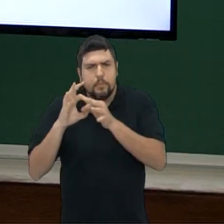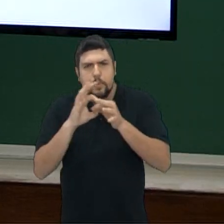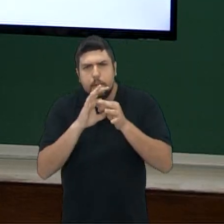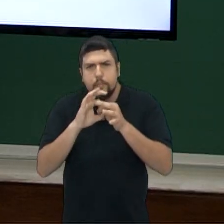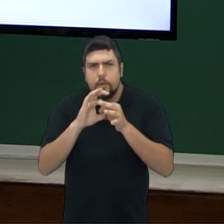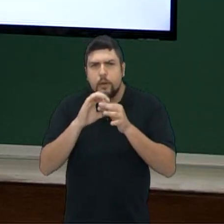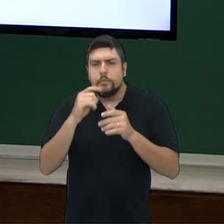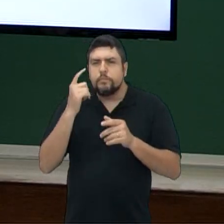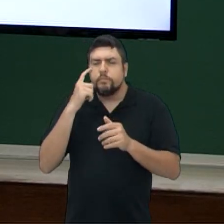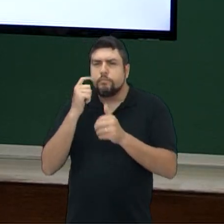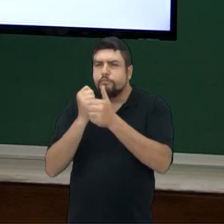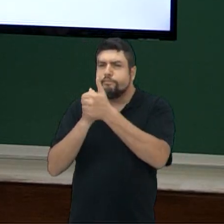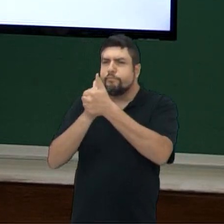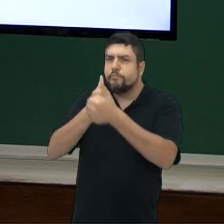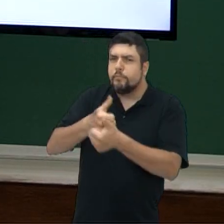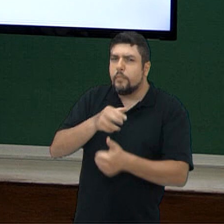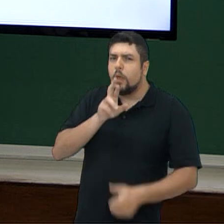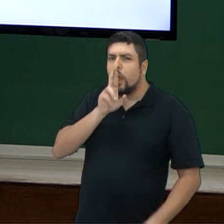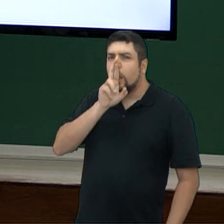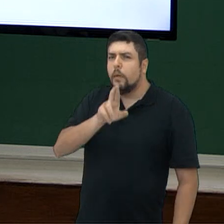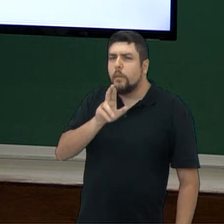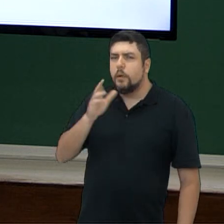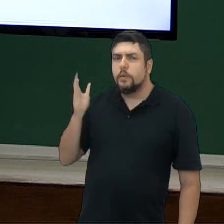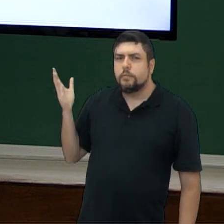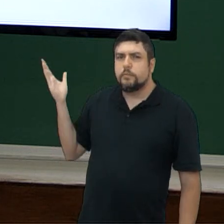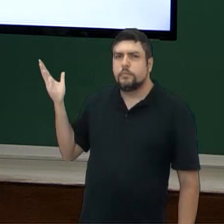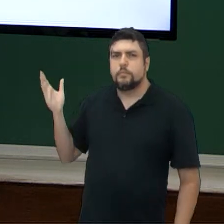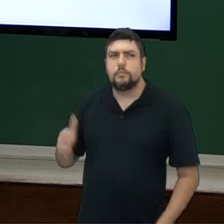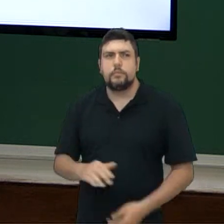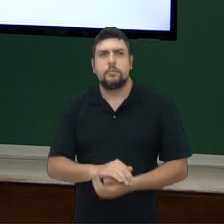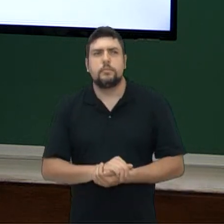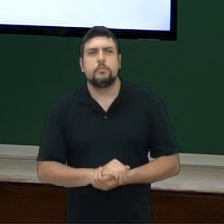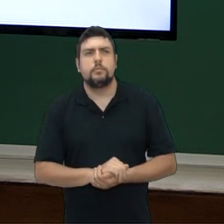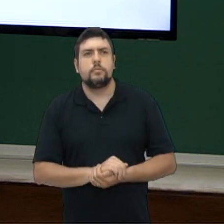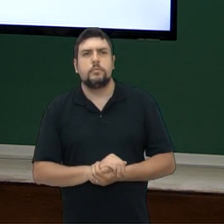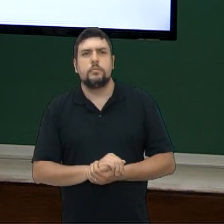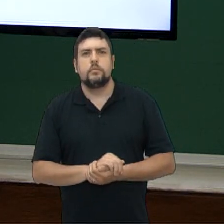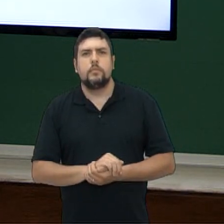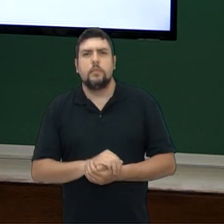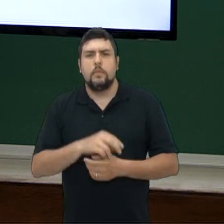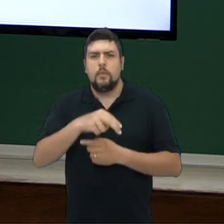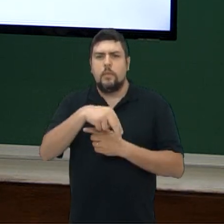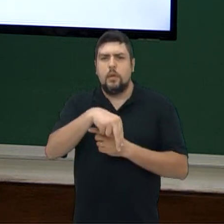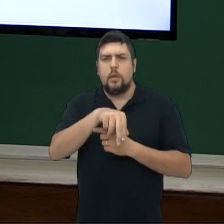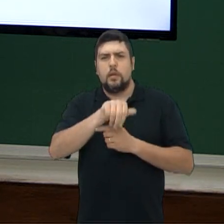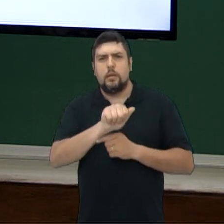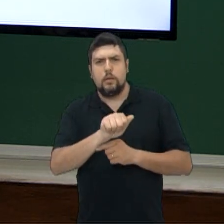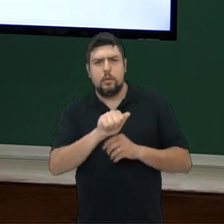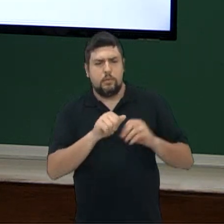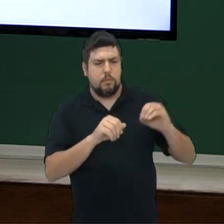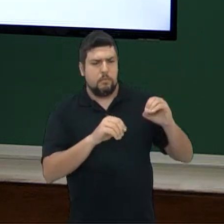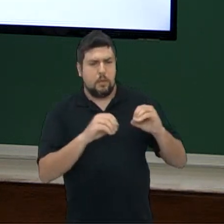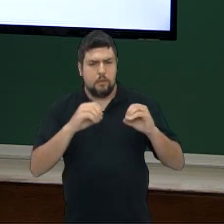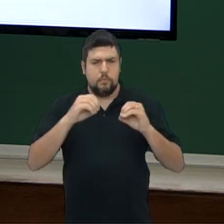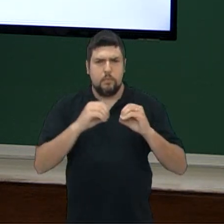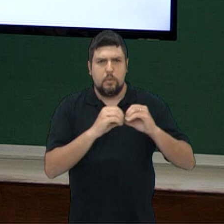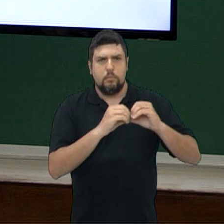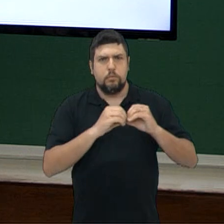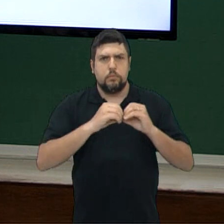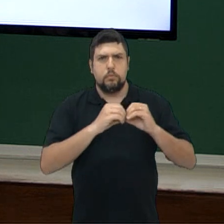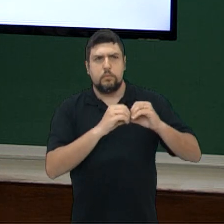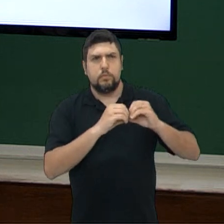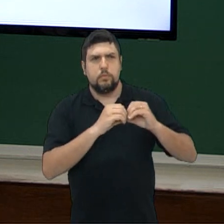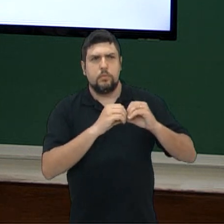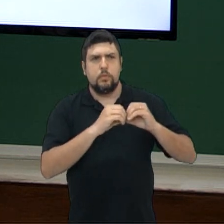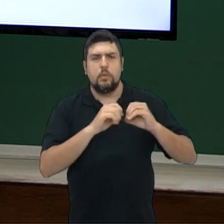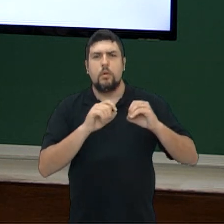gentileza. Qual ligação ocorre entre dois átomos de sódio? Lembrem que o sódio